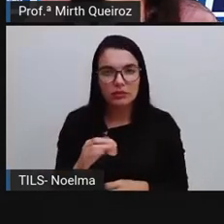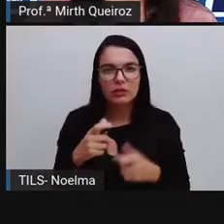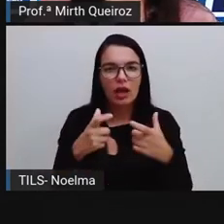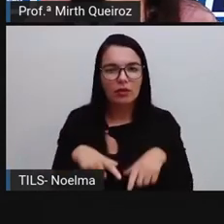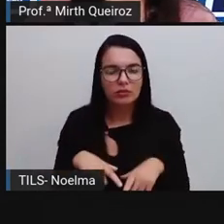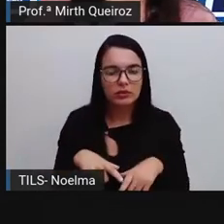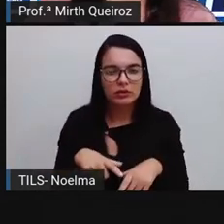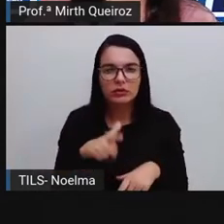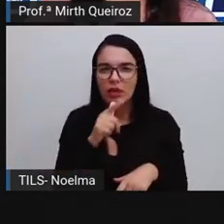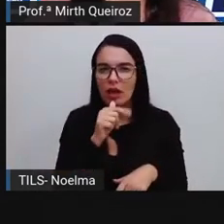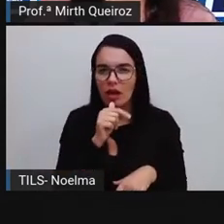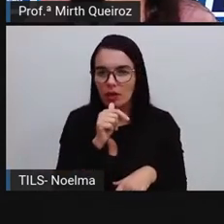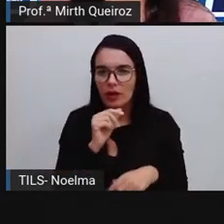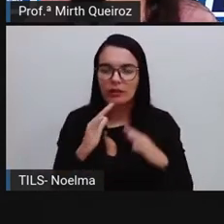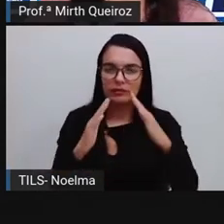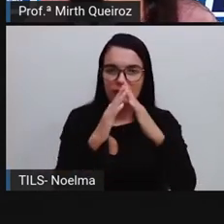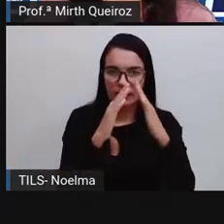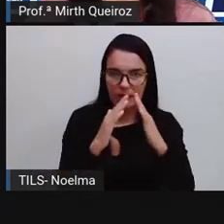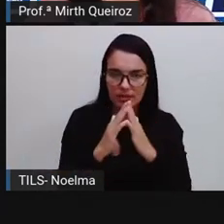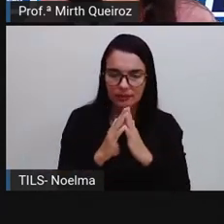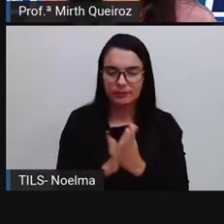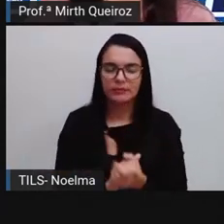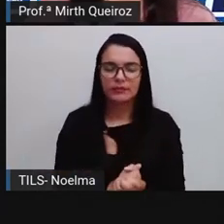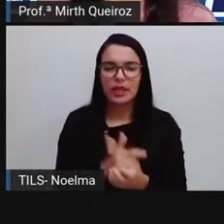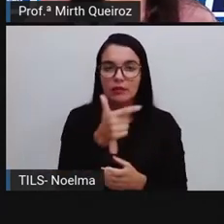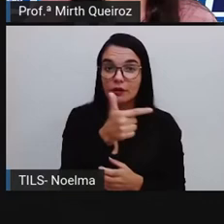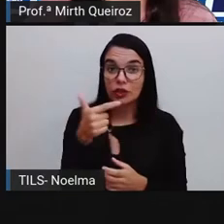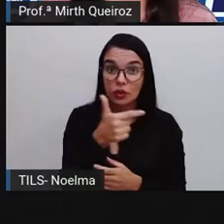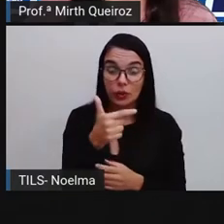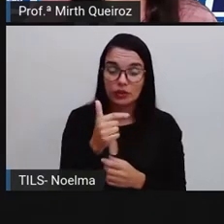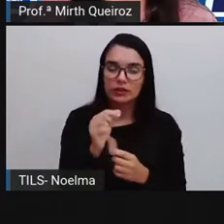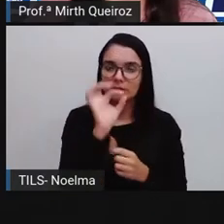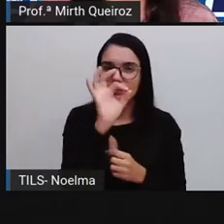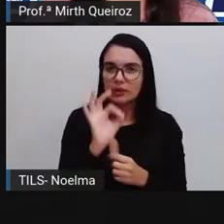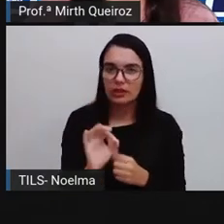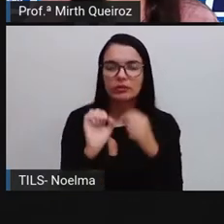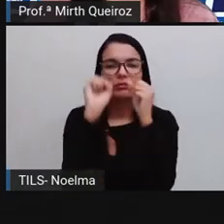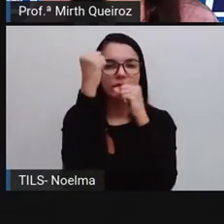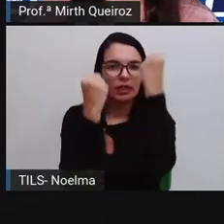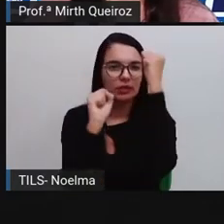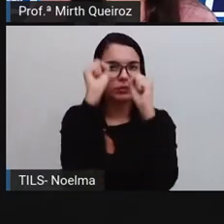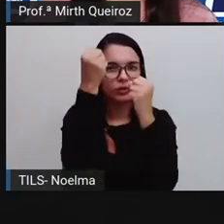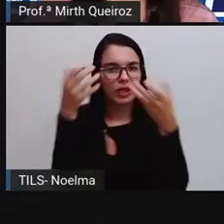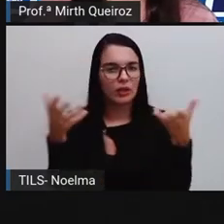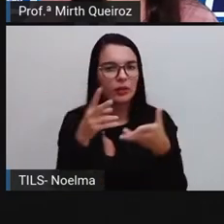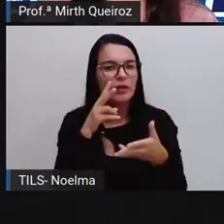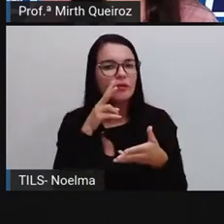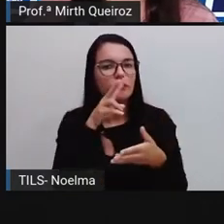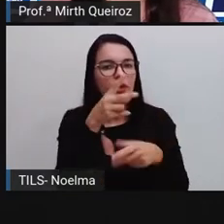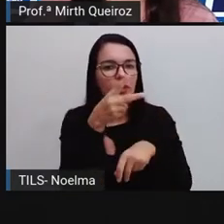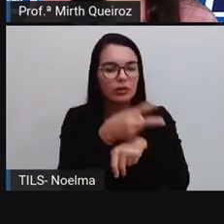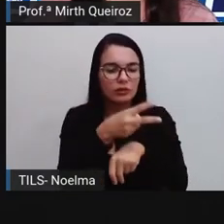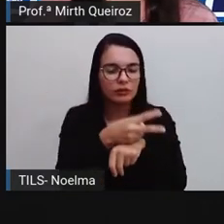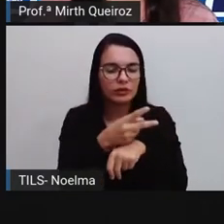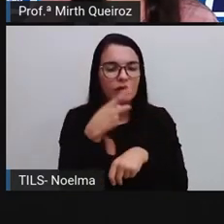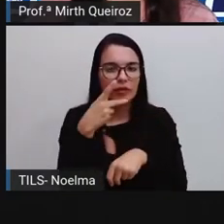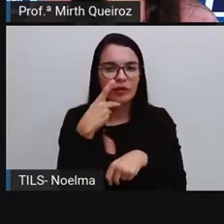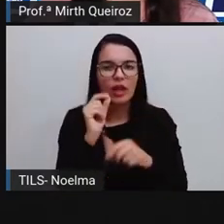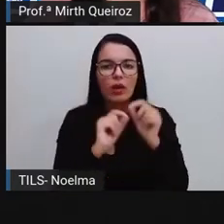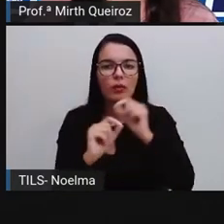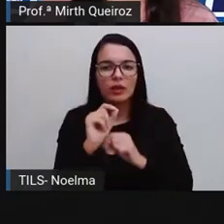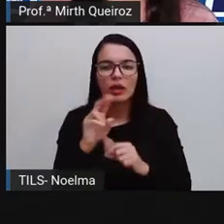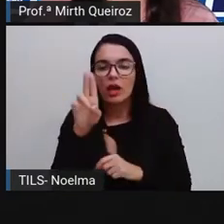desta água gasta seria do uso doméstico e a gente vai ver um vídeo aqui onde vai falar sobre